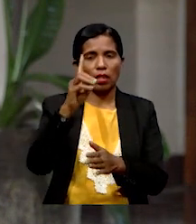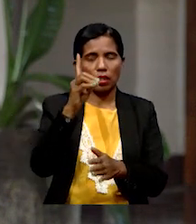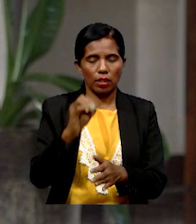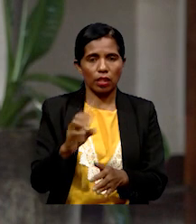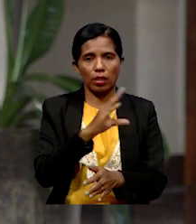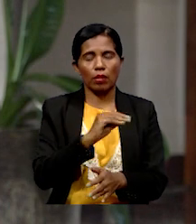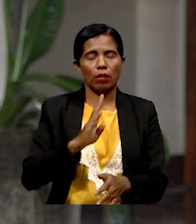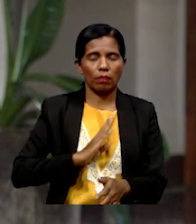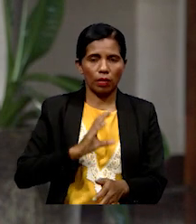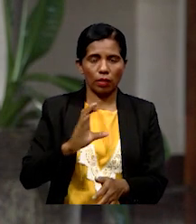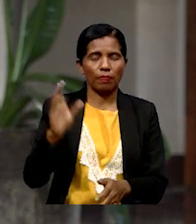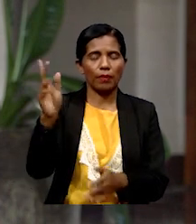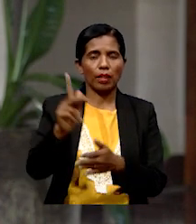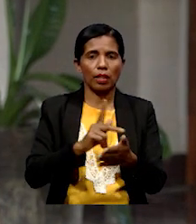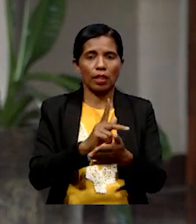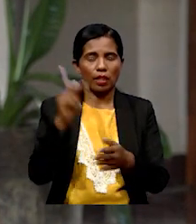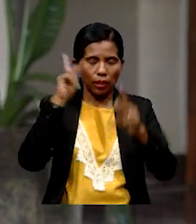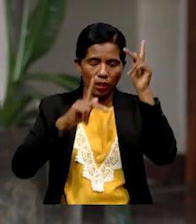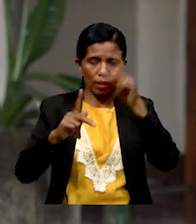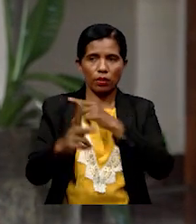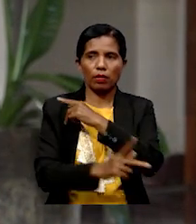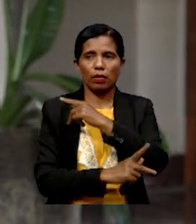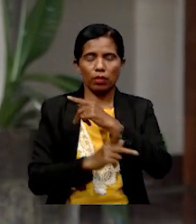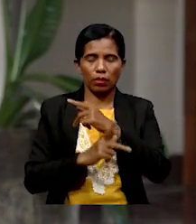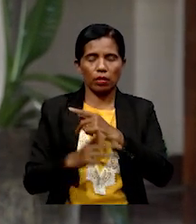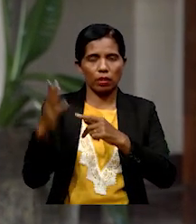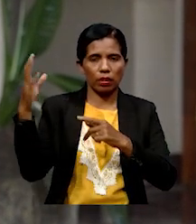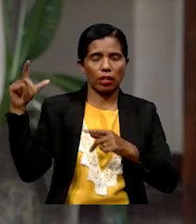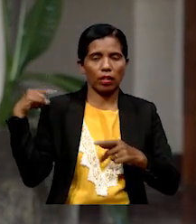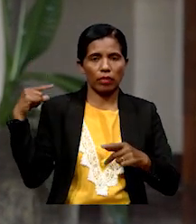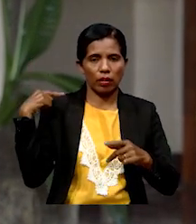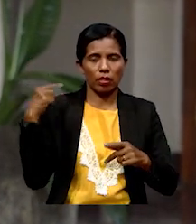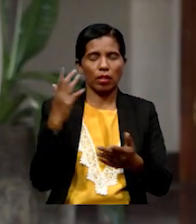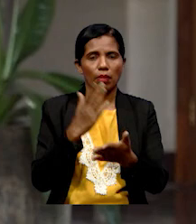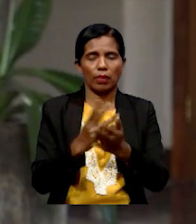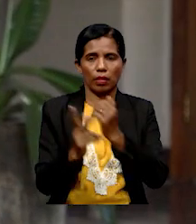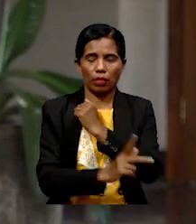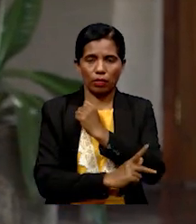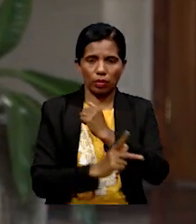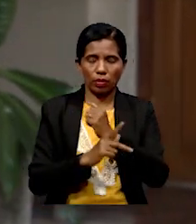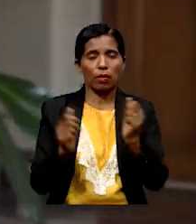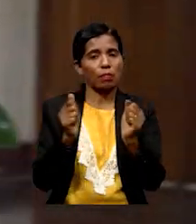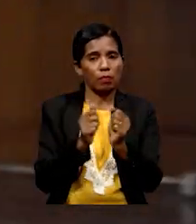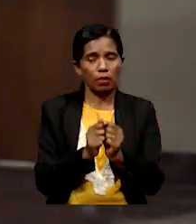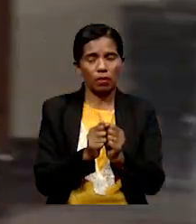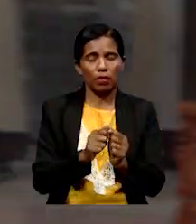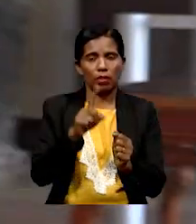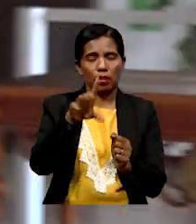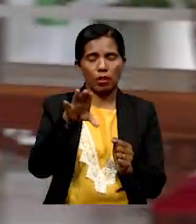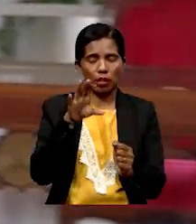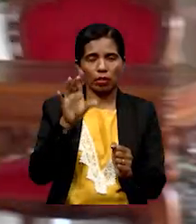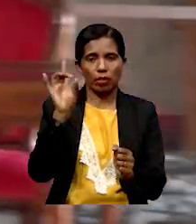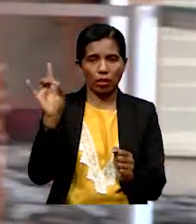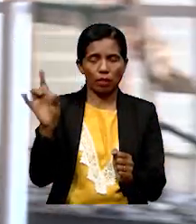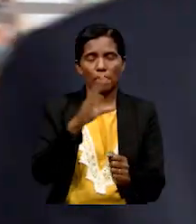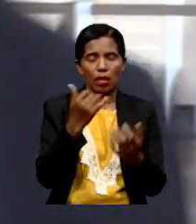baucau. Bacaso corrupção, processo pendente e a gabinete central combate corrupção hamutu atus idawalu, no